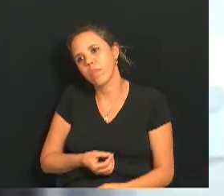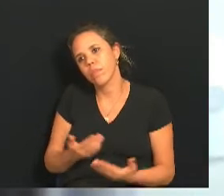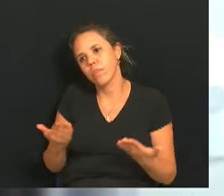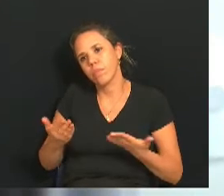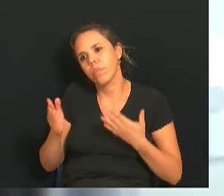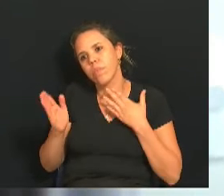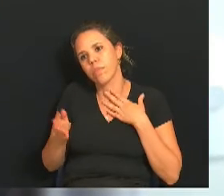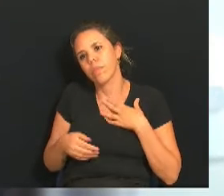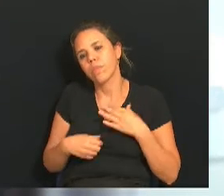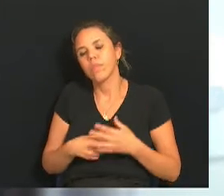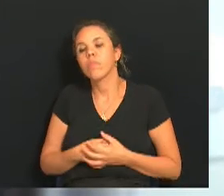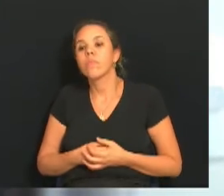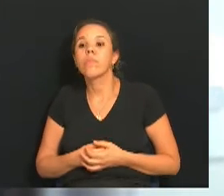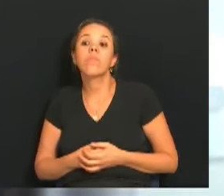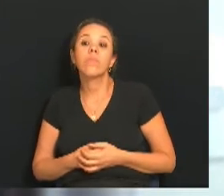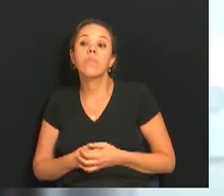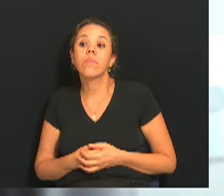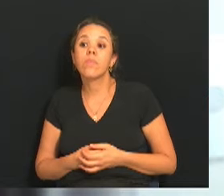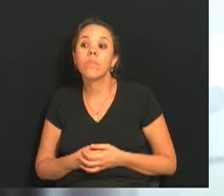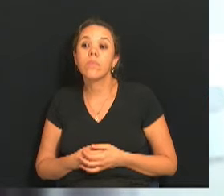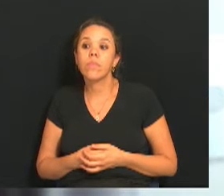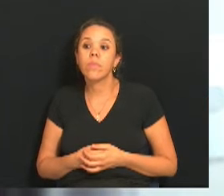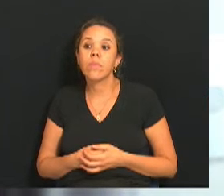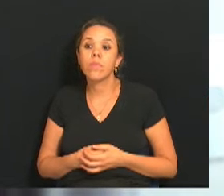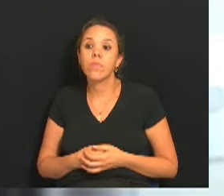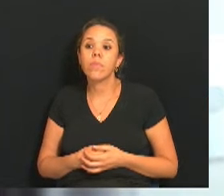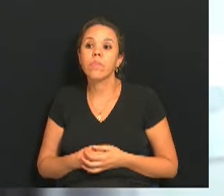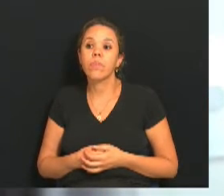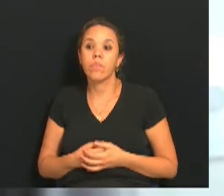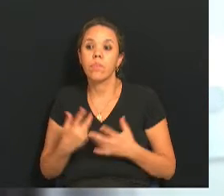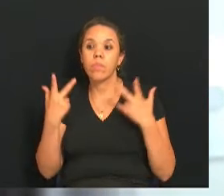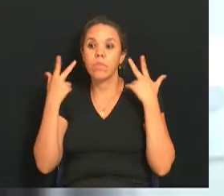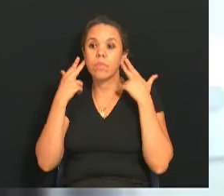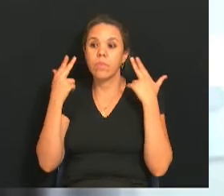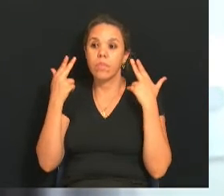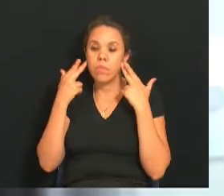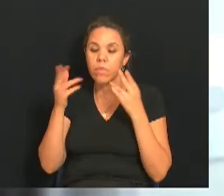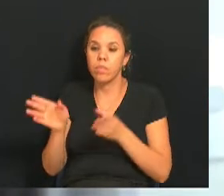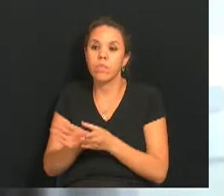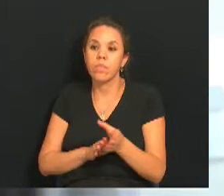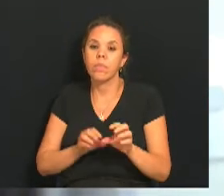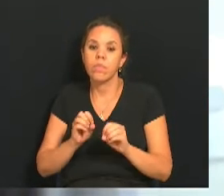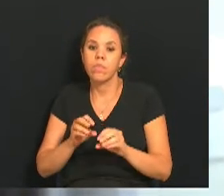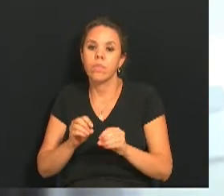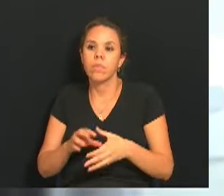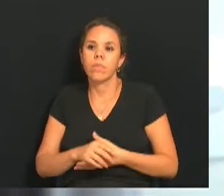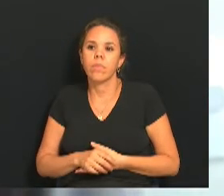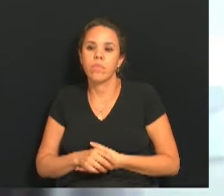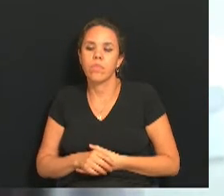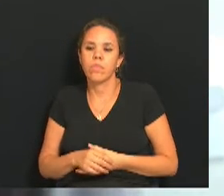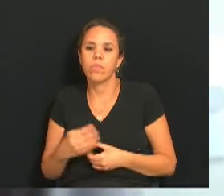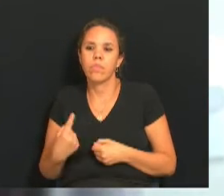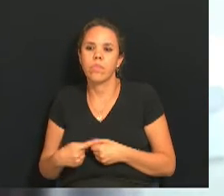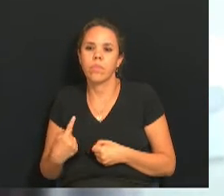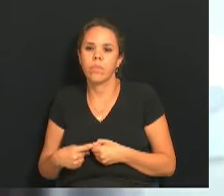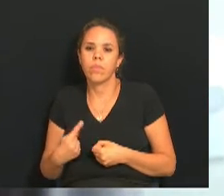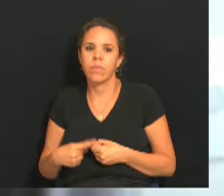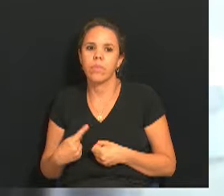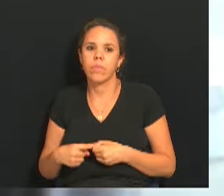é algo bastante comum nos conselhos municipais de educação, municípios afora,